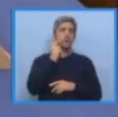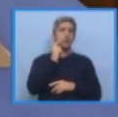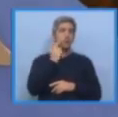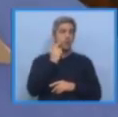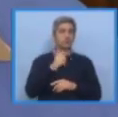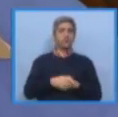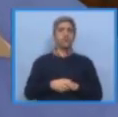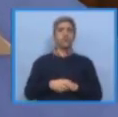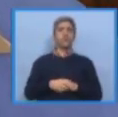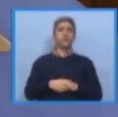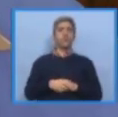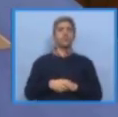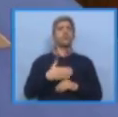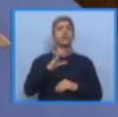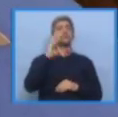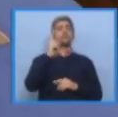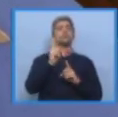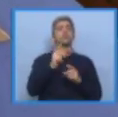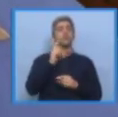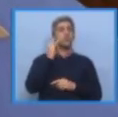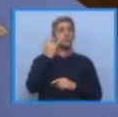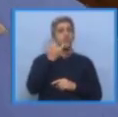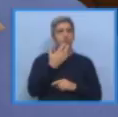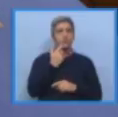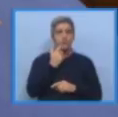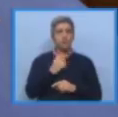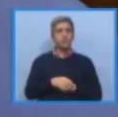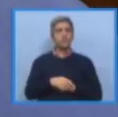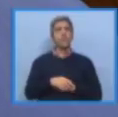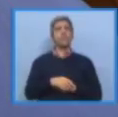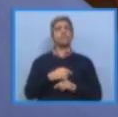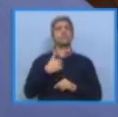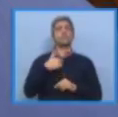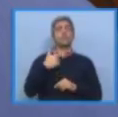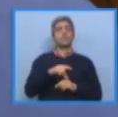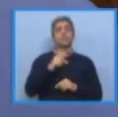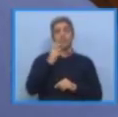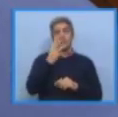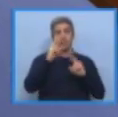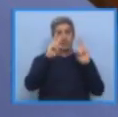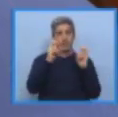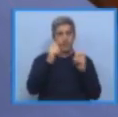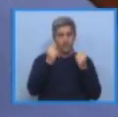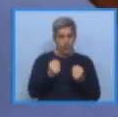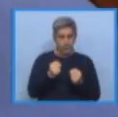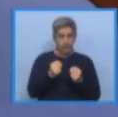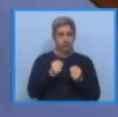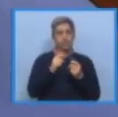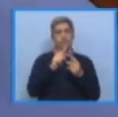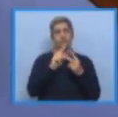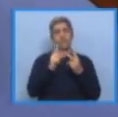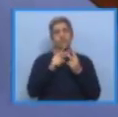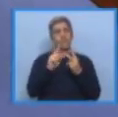abril. O que é que vai acontecer neste encontro? Quem vai estar presente? Nós temos 3 temas fortes. Este é um deles. Depois há outro tema que